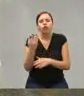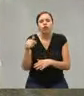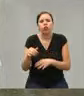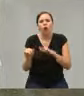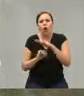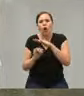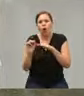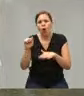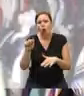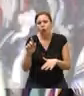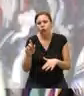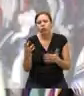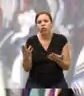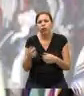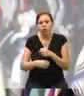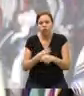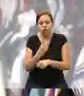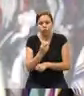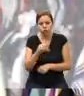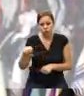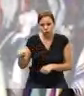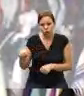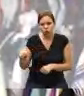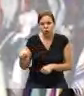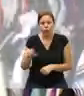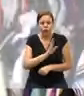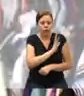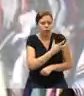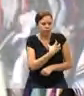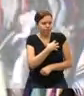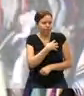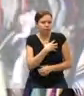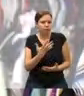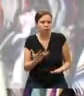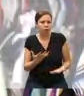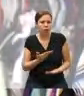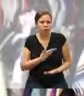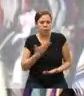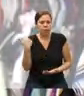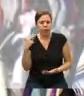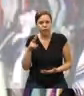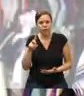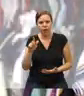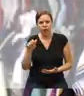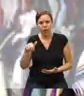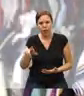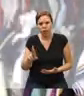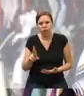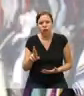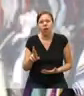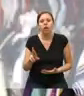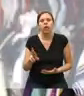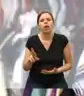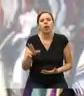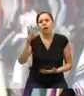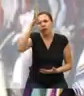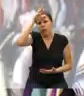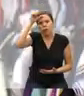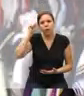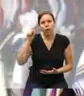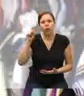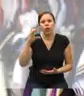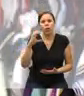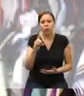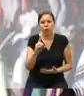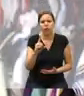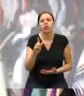em 2009, um chamado do coração do nosso companheiro Wagner Moura, lá de Campo Grande, Mato Grosso, né?